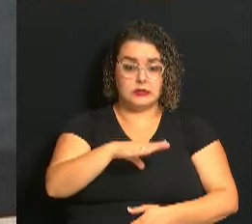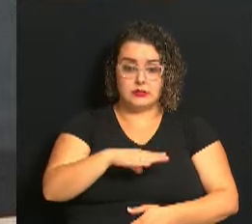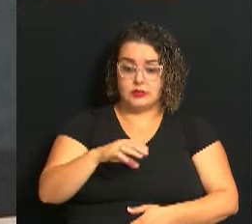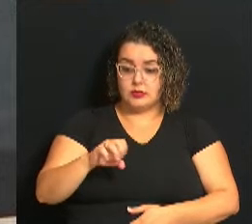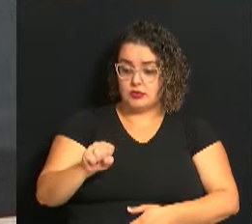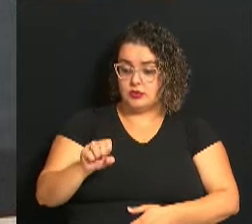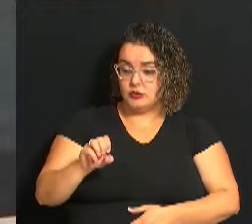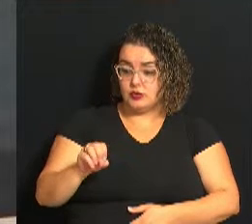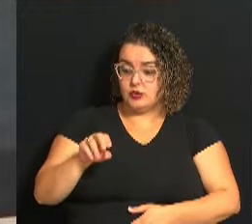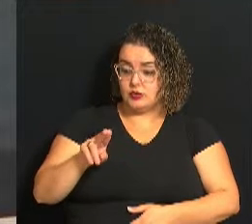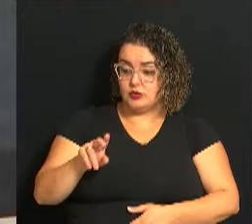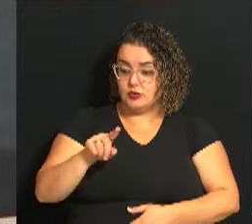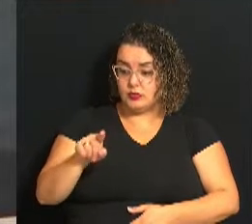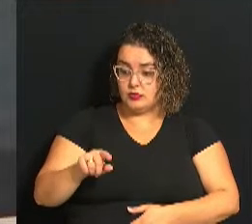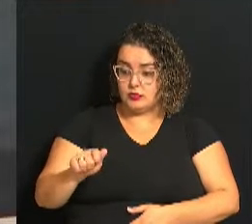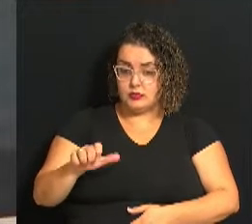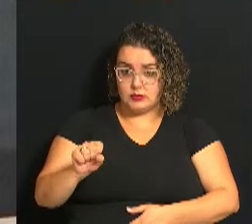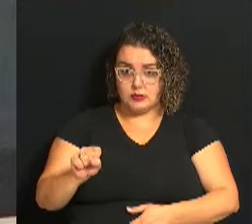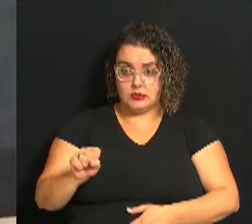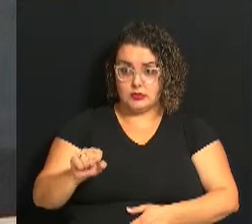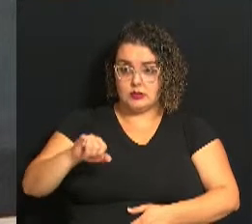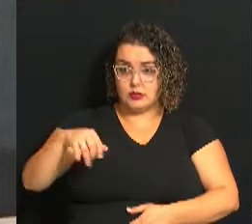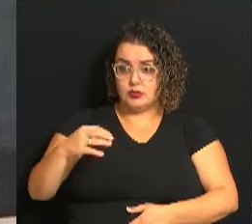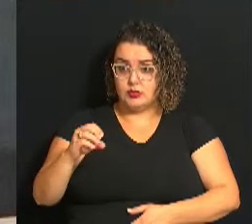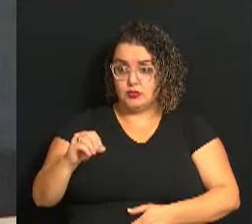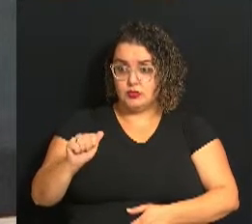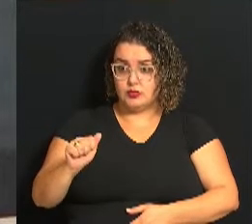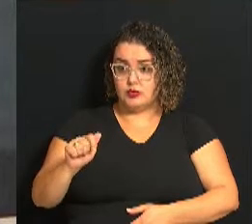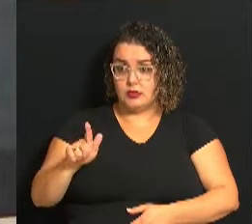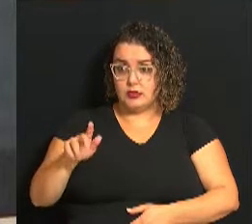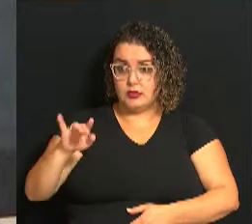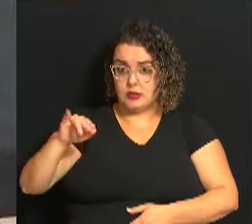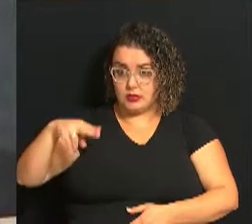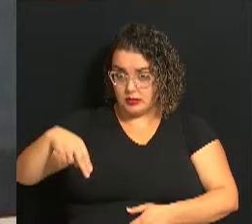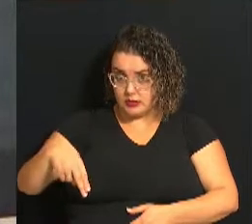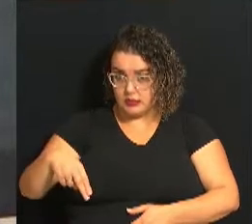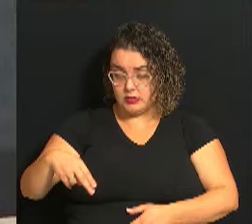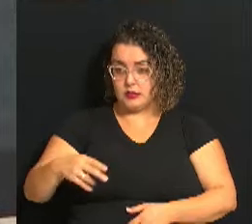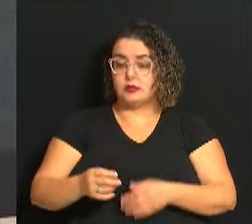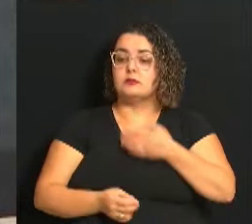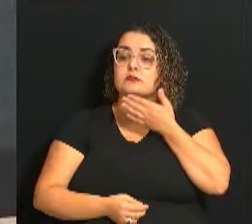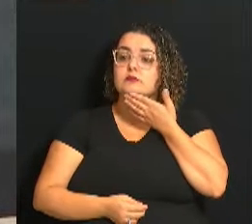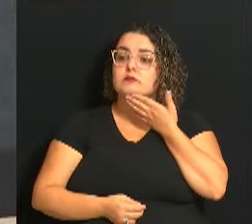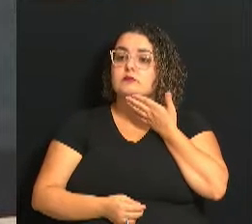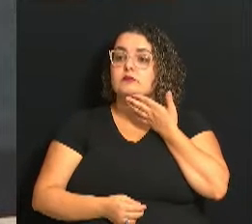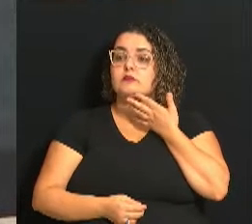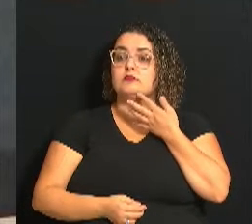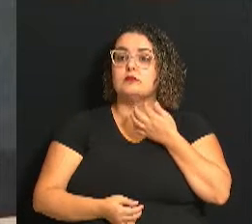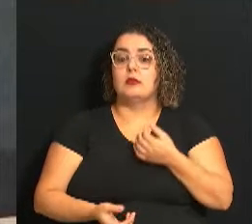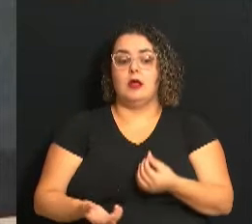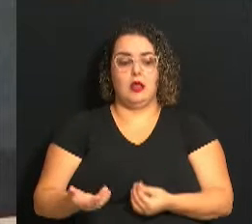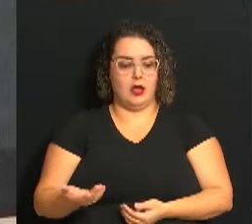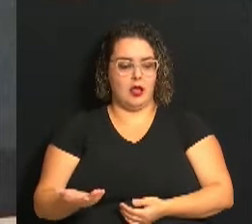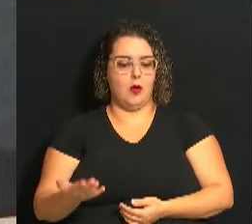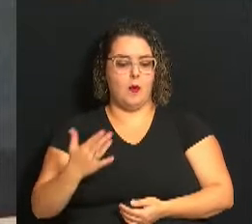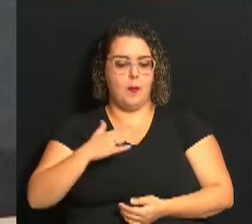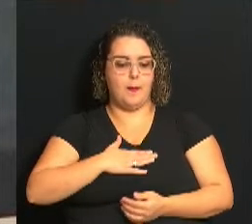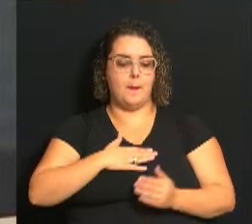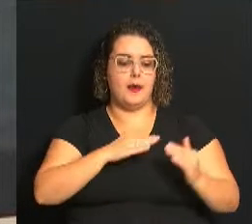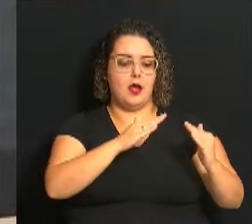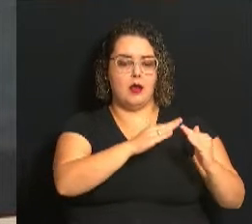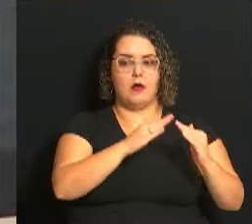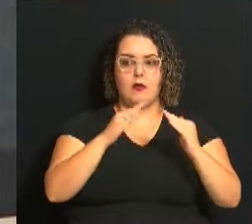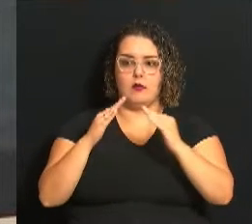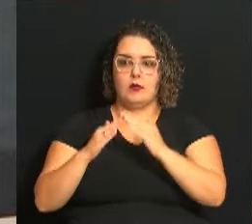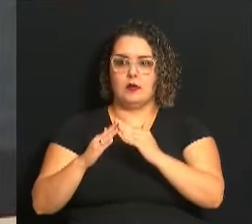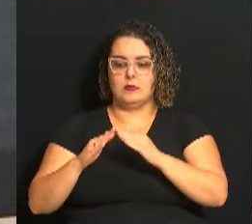Joaquim, ficaram à mercê desse detalhe que, o meu vizinho fez 3 pisos, mas eu agora vou construir, não